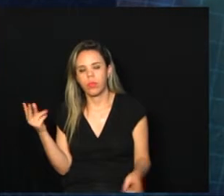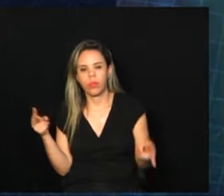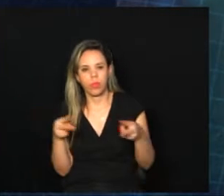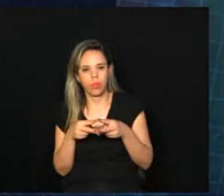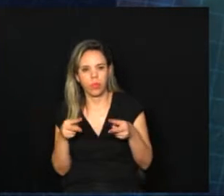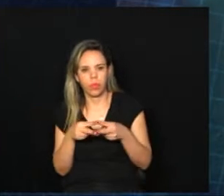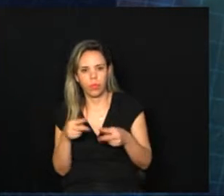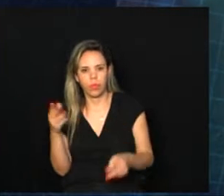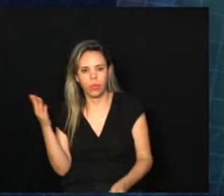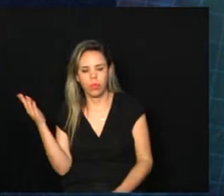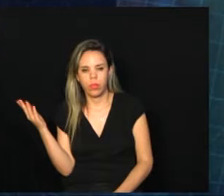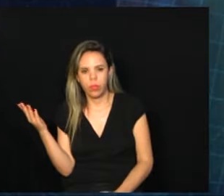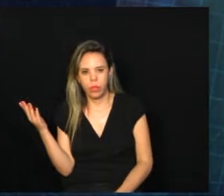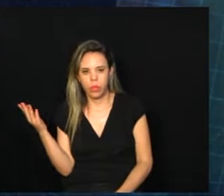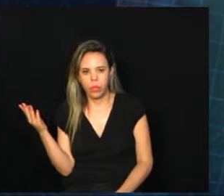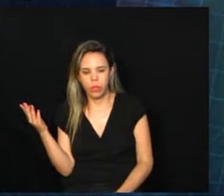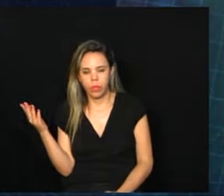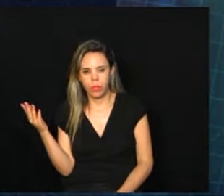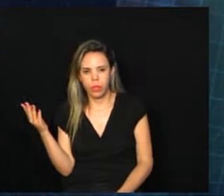23.127, Paulínia,